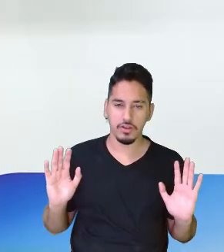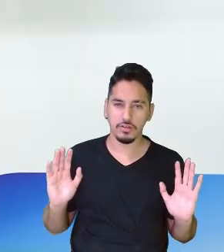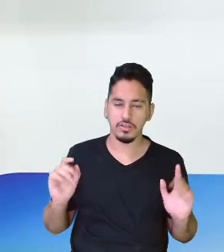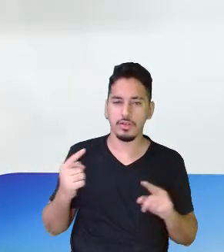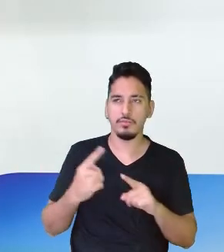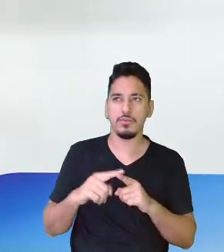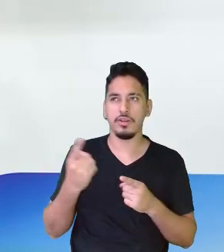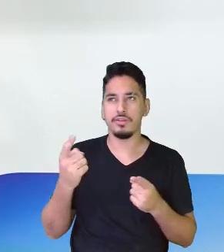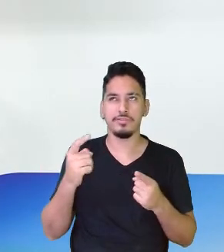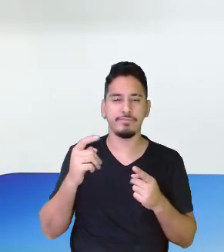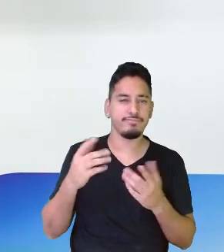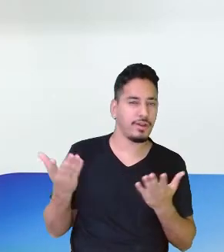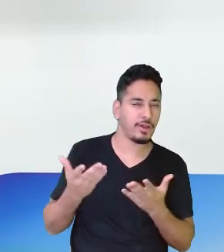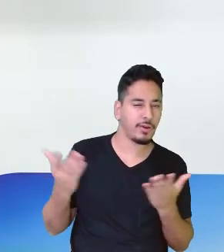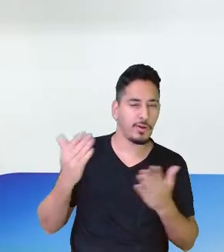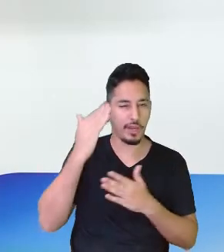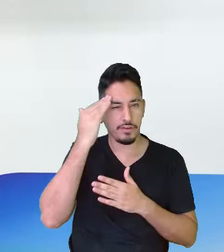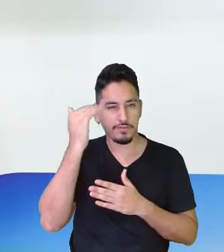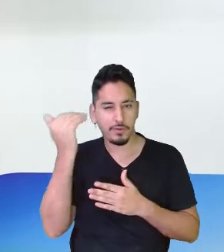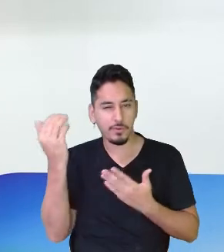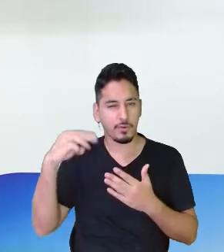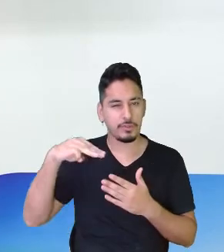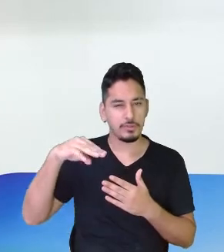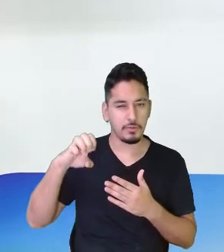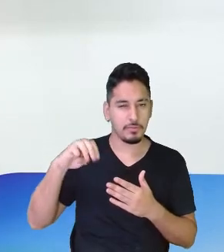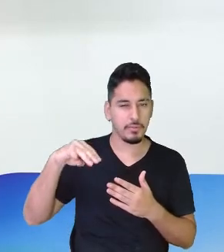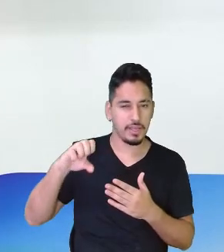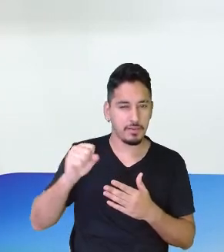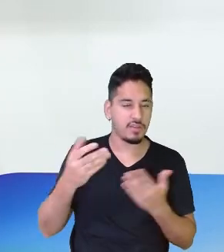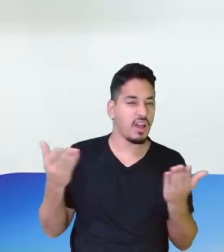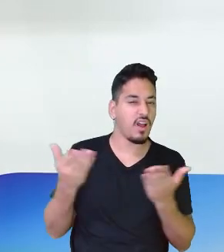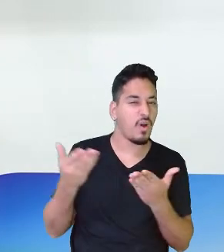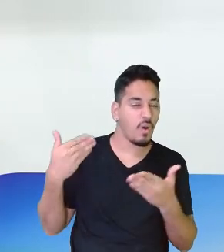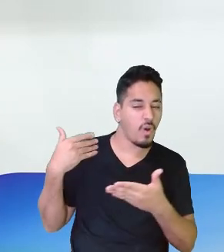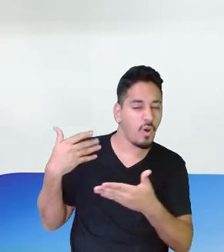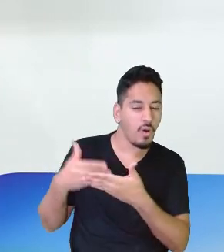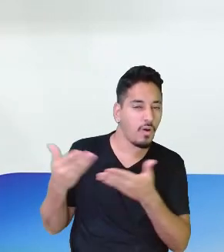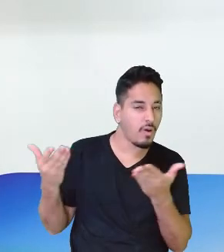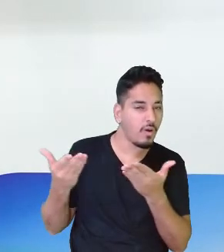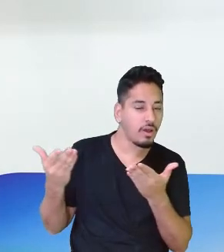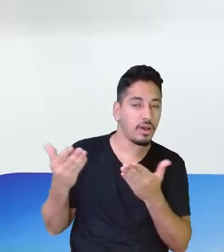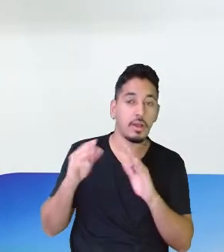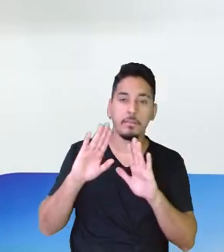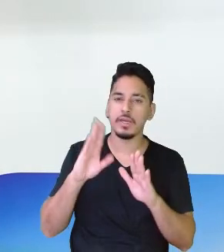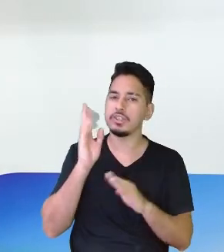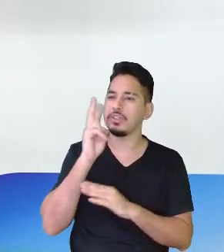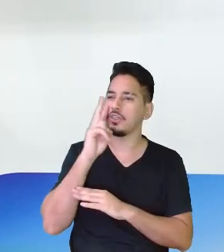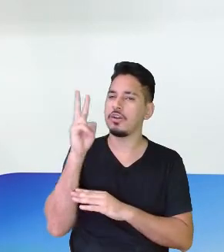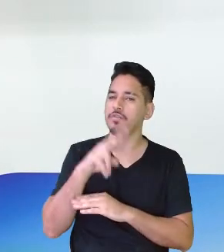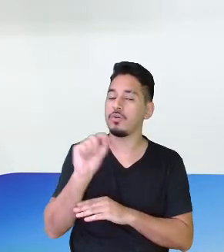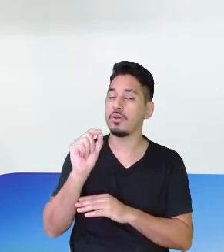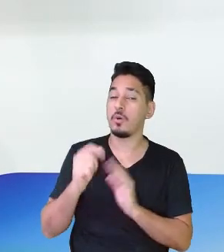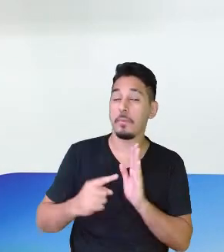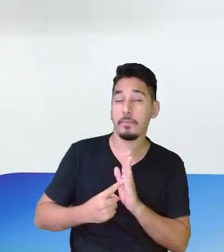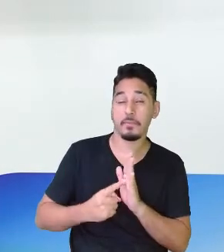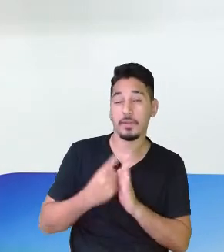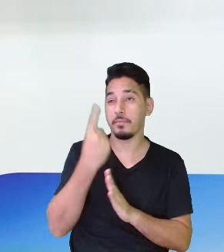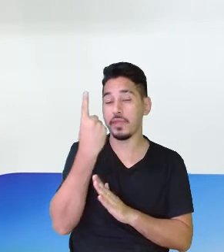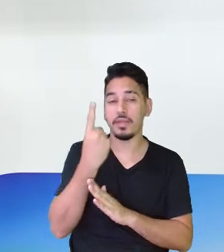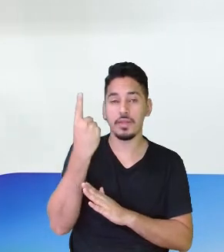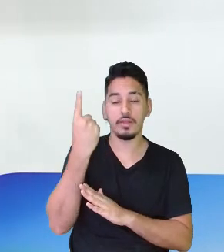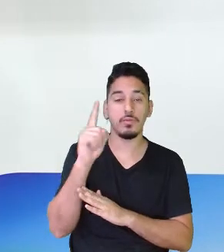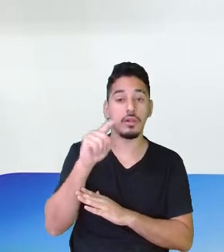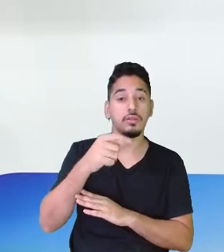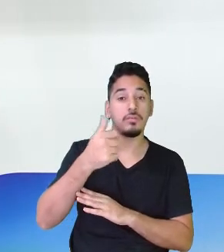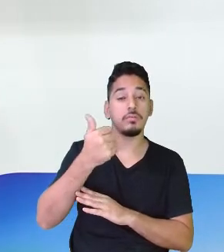essa popularização do meme é mais recente, embora tenhamos visto que o quê? O primeiro meme é